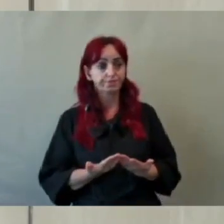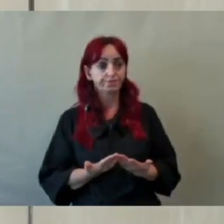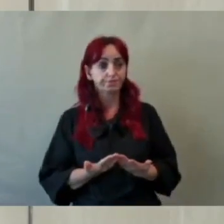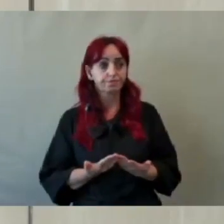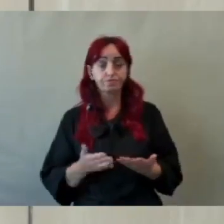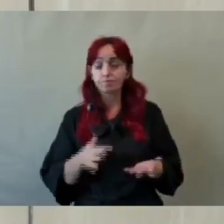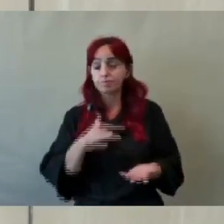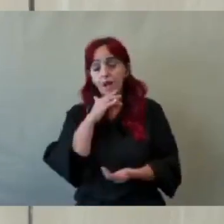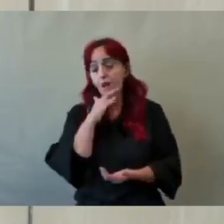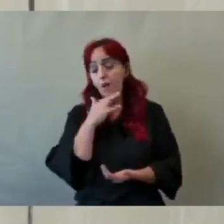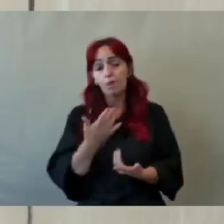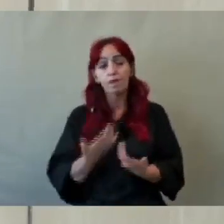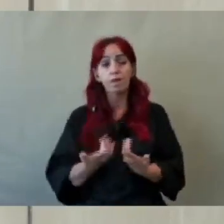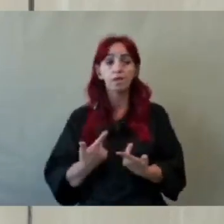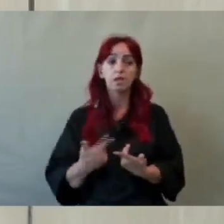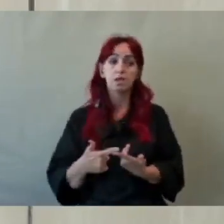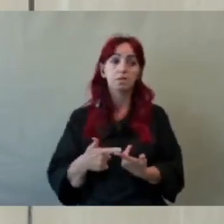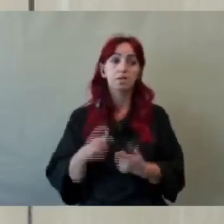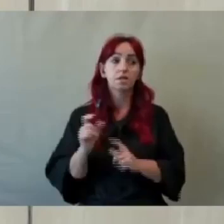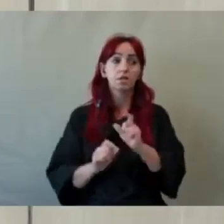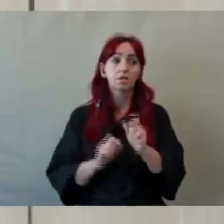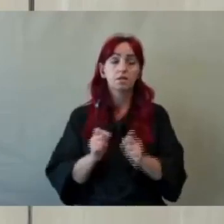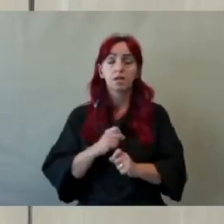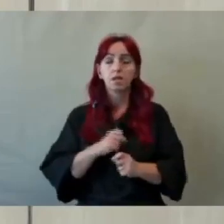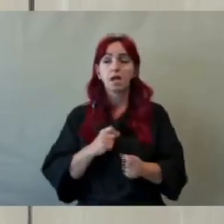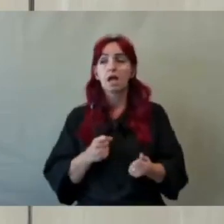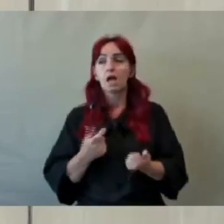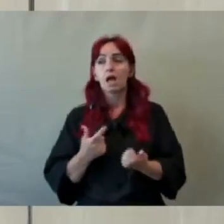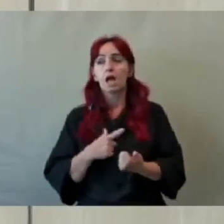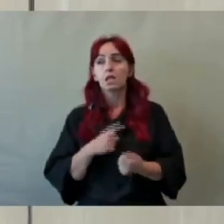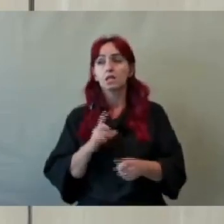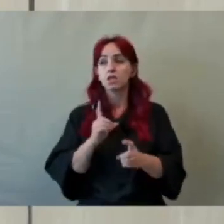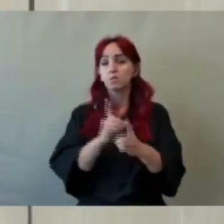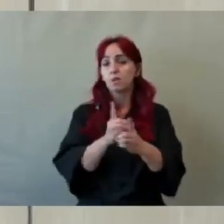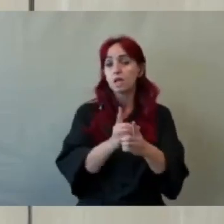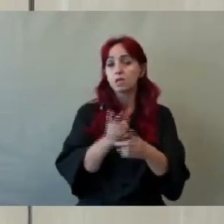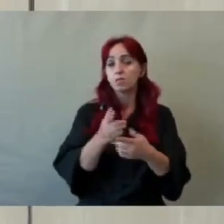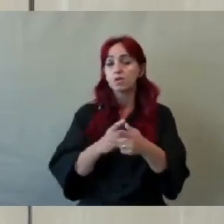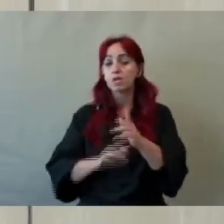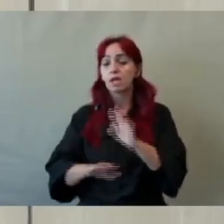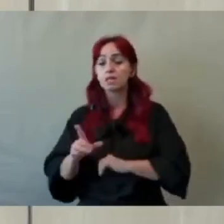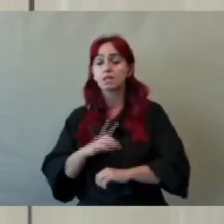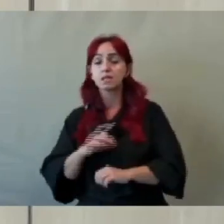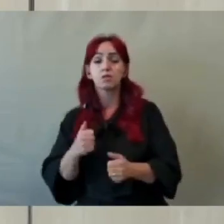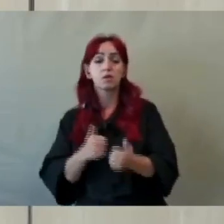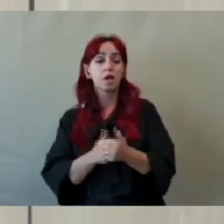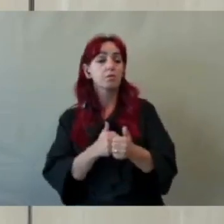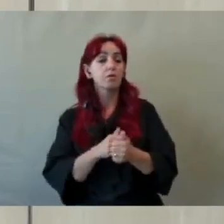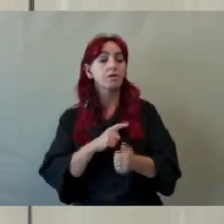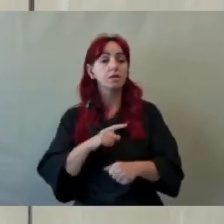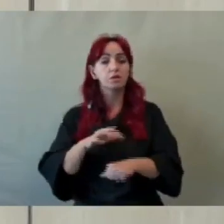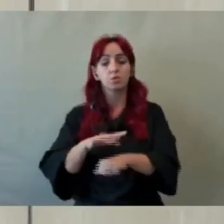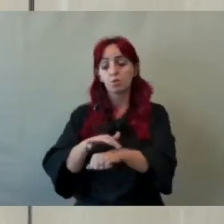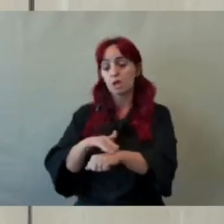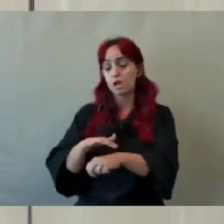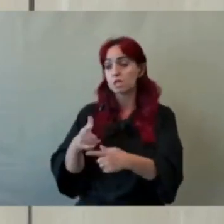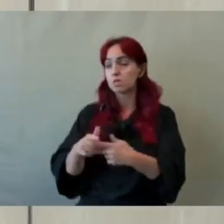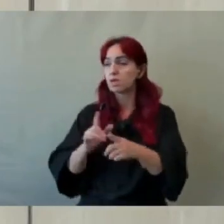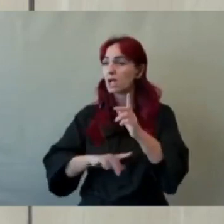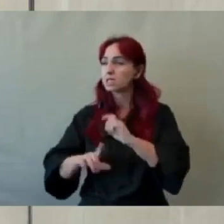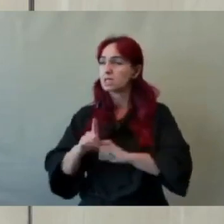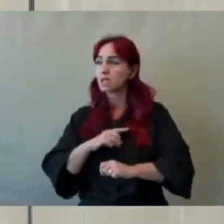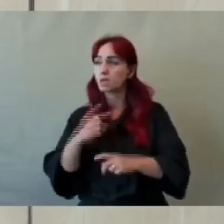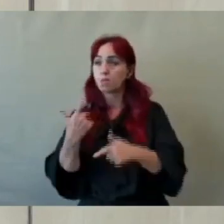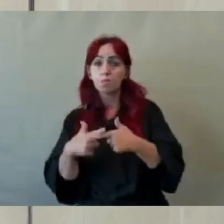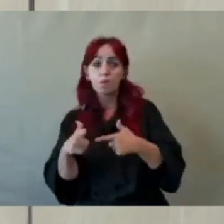é ruim para quem presta o atendimento, que esse apoio educando vai adoecer. Você imagina estar com síndromes, doenças raras, alunos